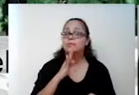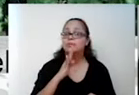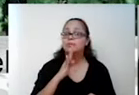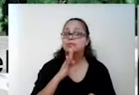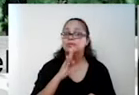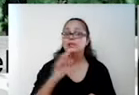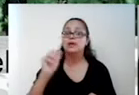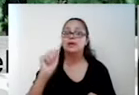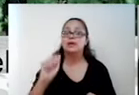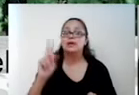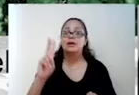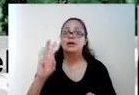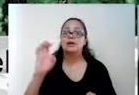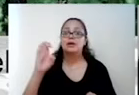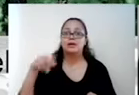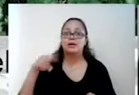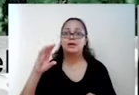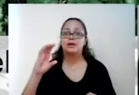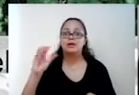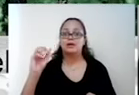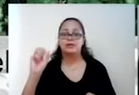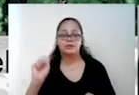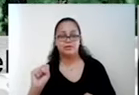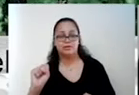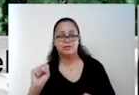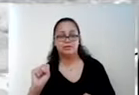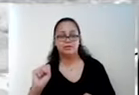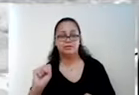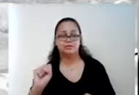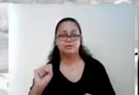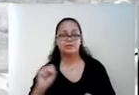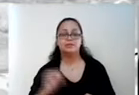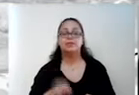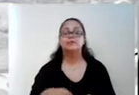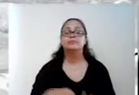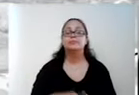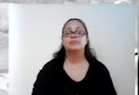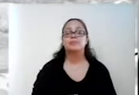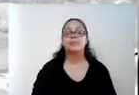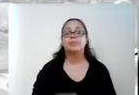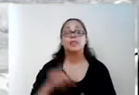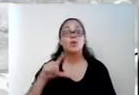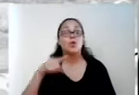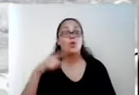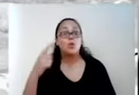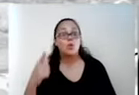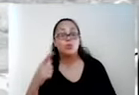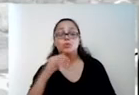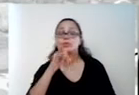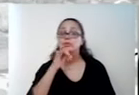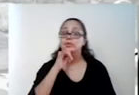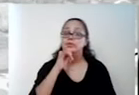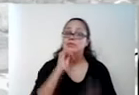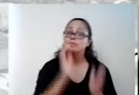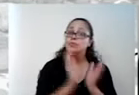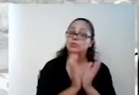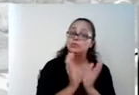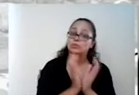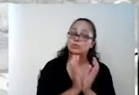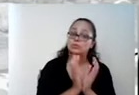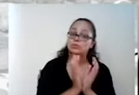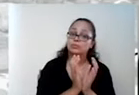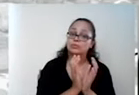avencas. À direita, a selaginela. Mas outros dois grupos de pteridófitas, o licopódio